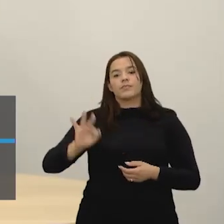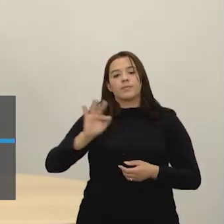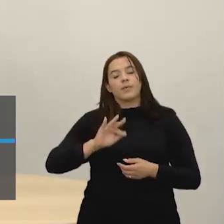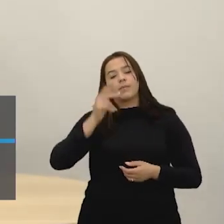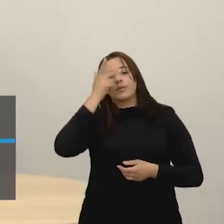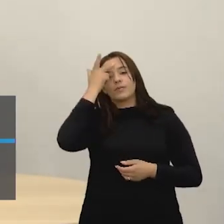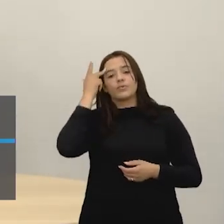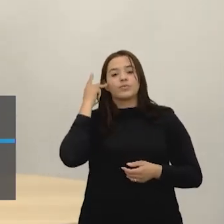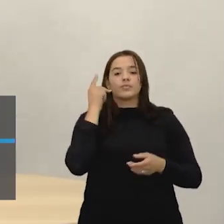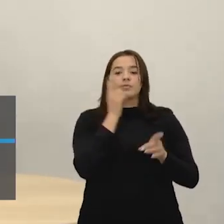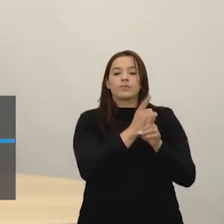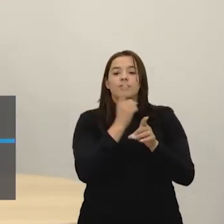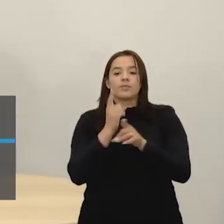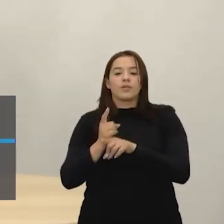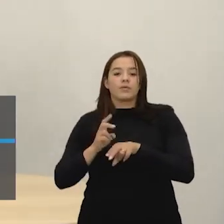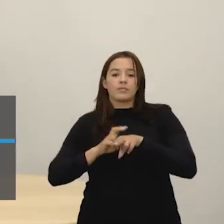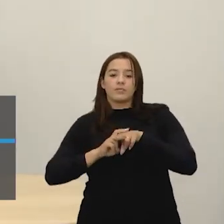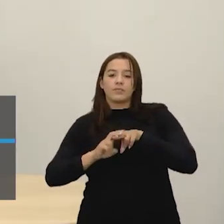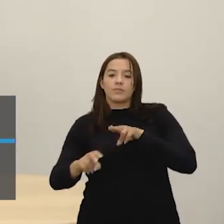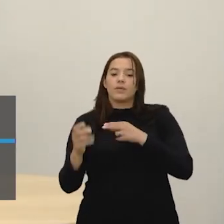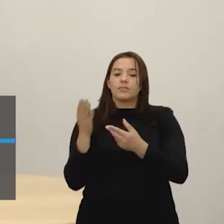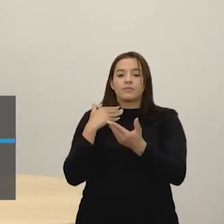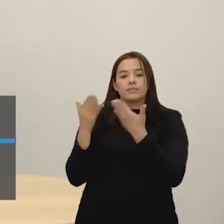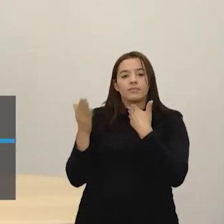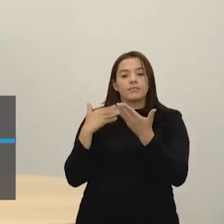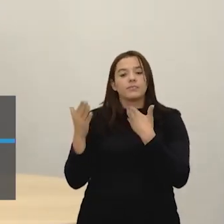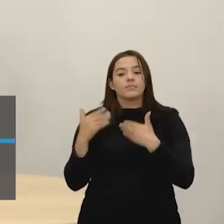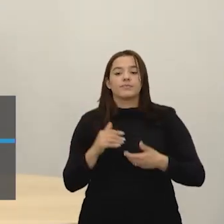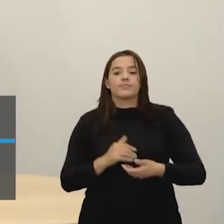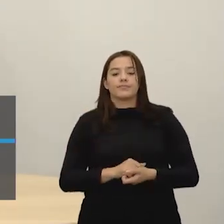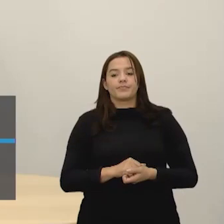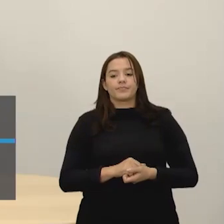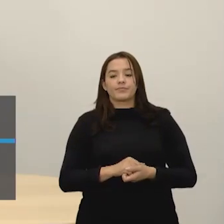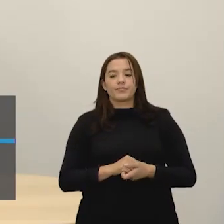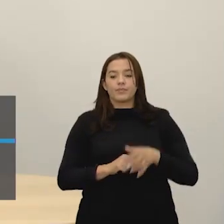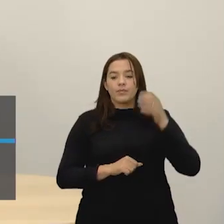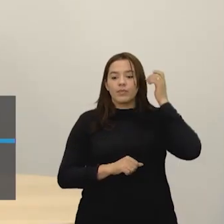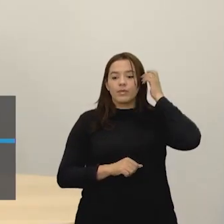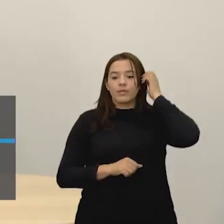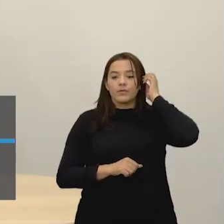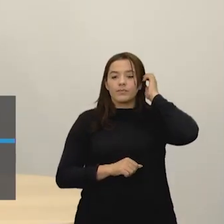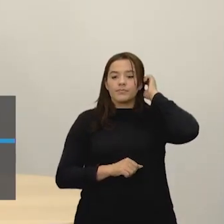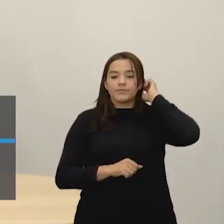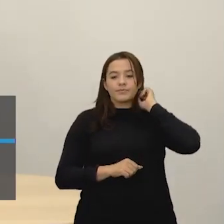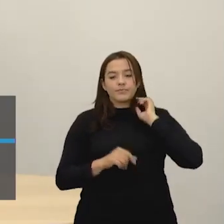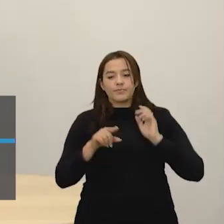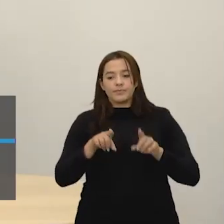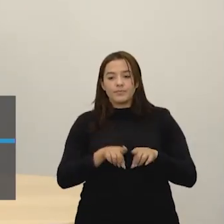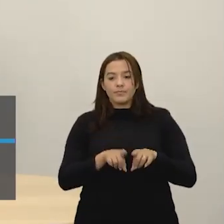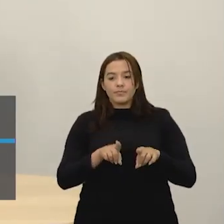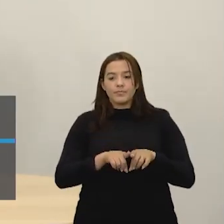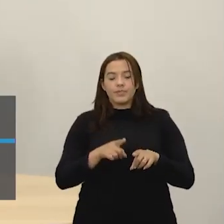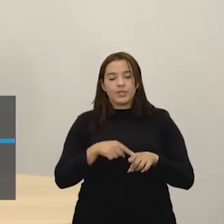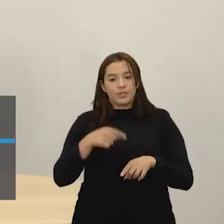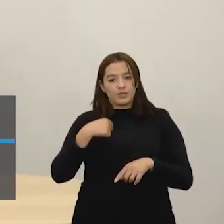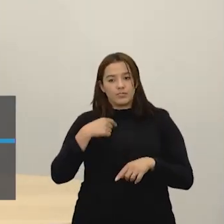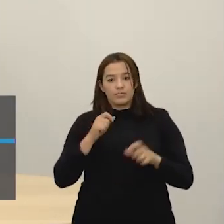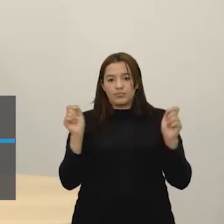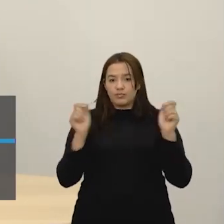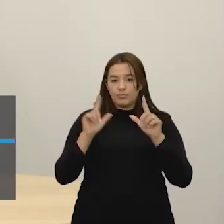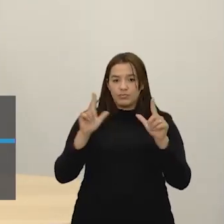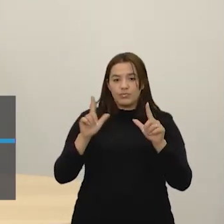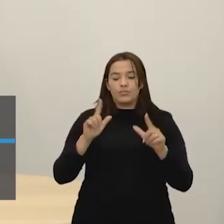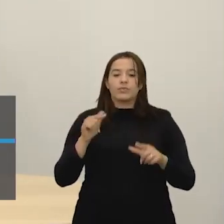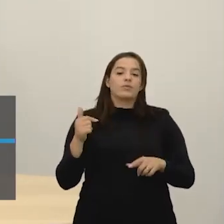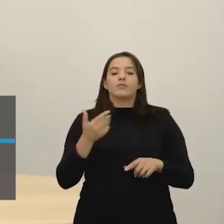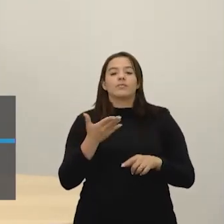que eu encontrava no metrô e de repente batia um papo, né? E aí uma coisa que me chamou muita atenção é que se